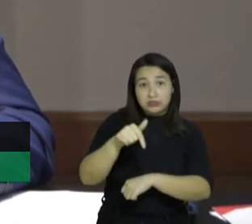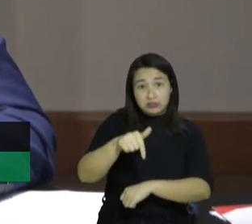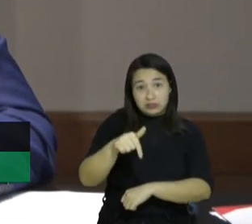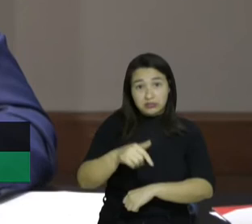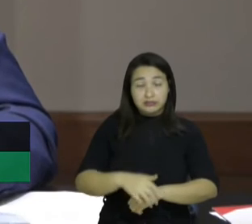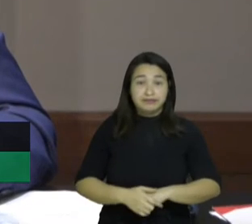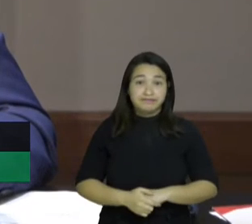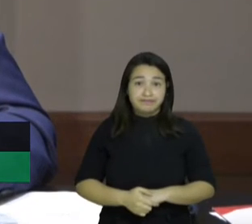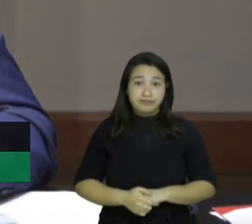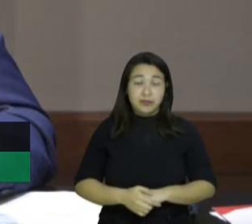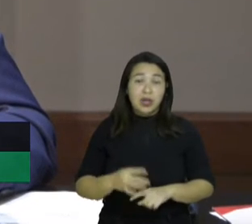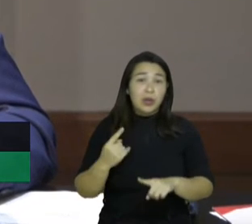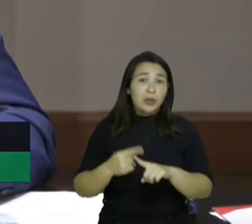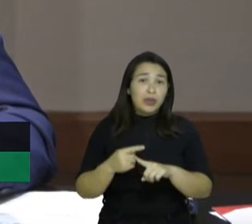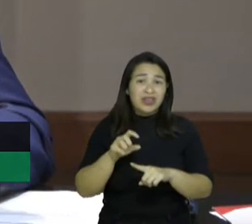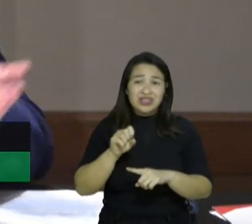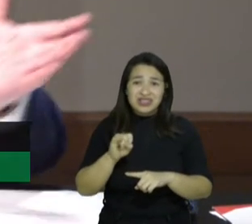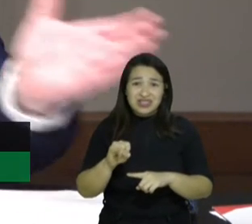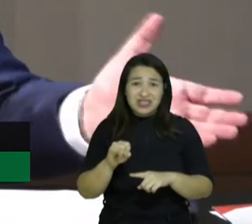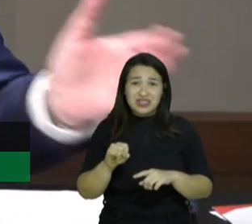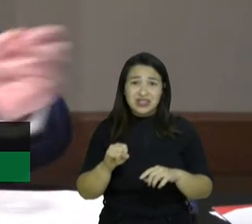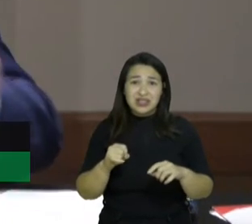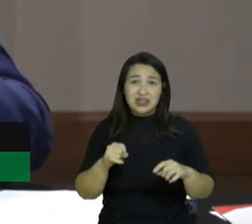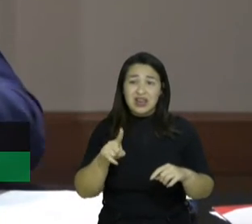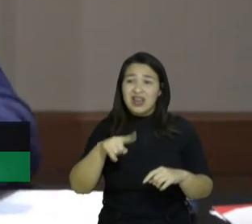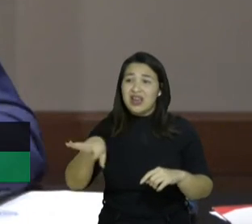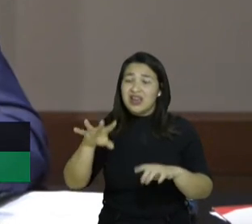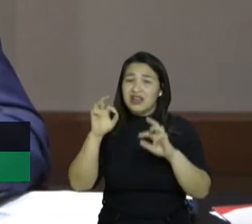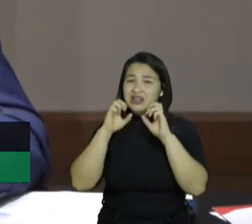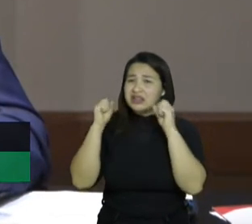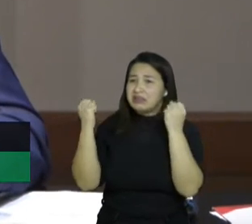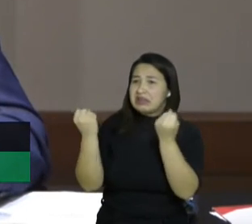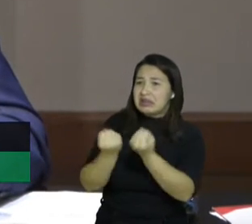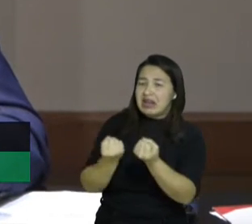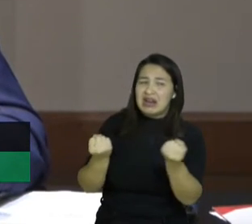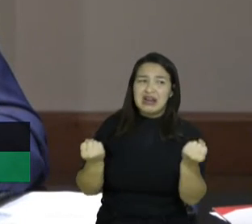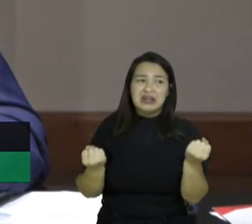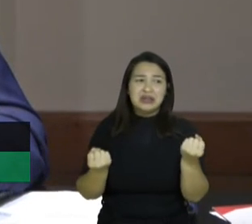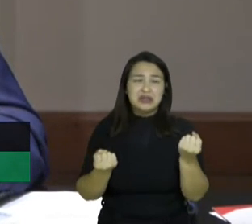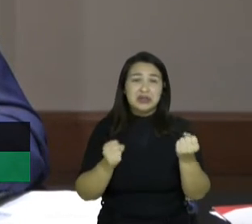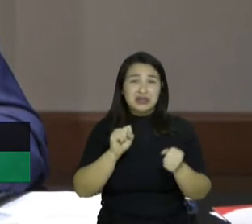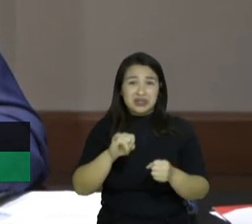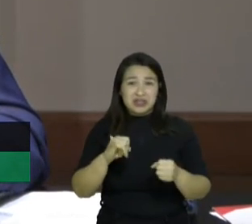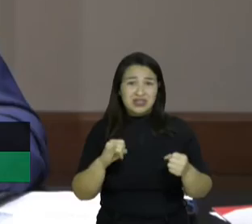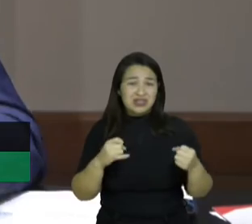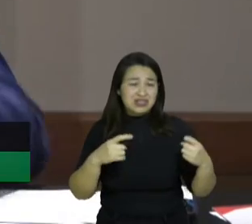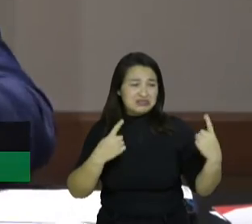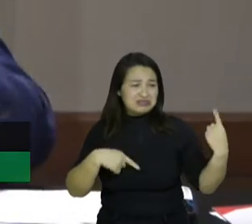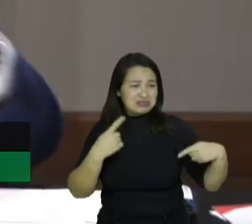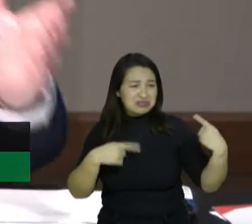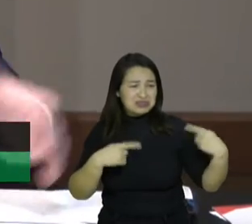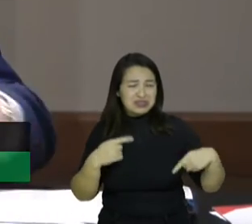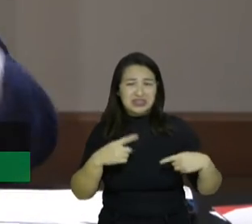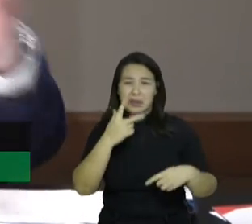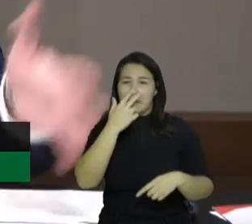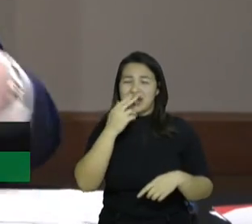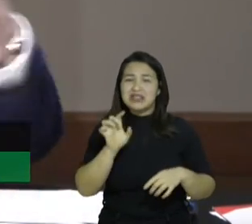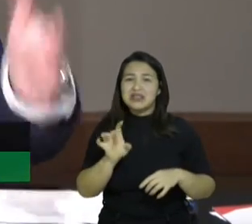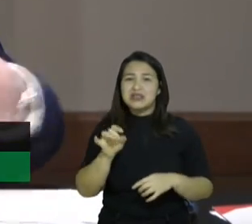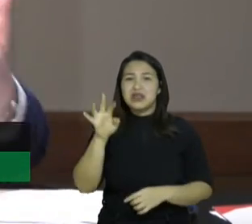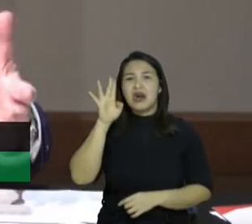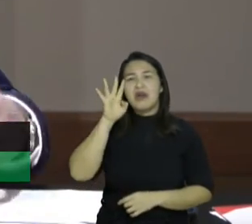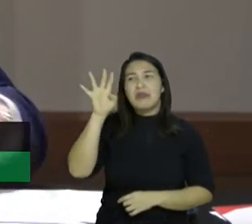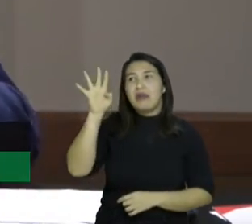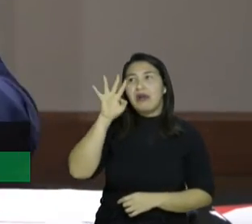senão muitas dessas discussões desses seminários Deputado Ivan ficam muito no no campo descritivo a gente descreve